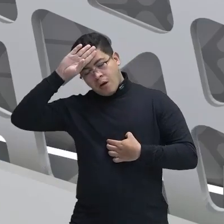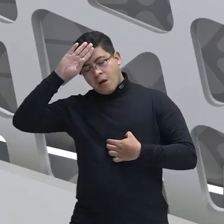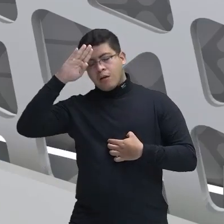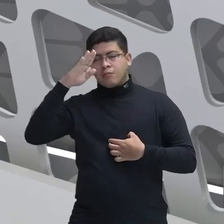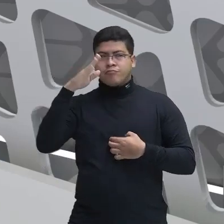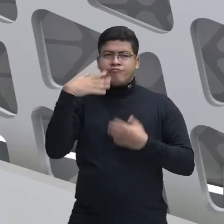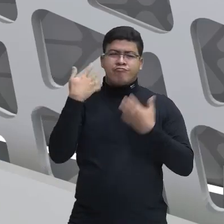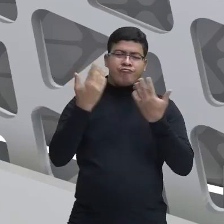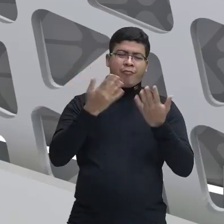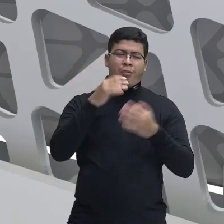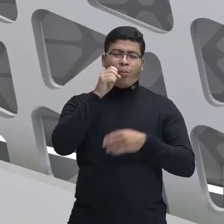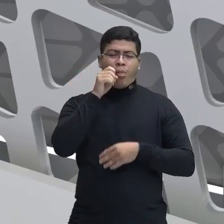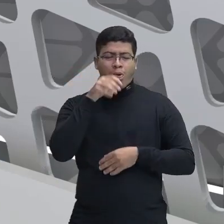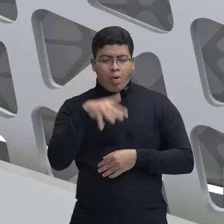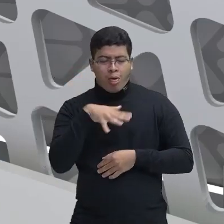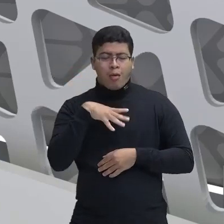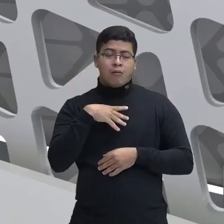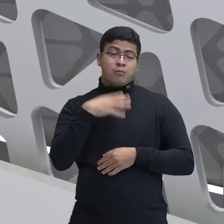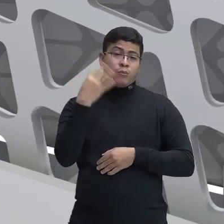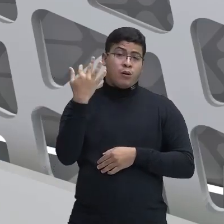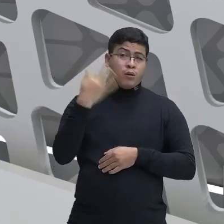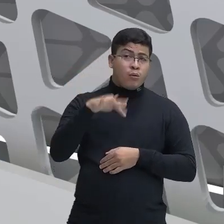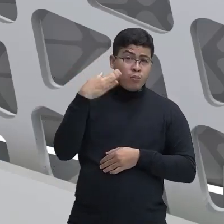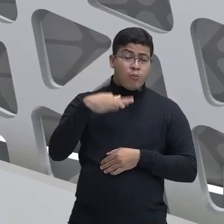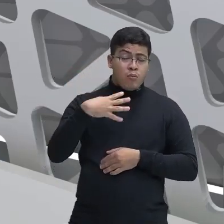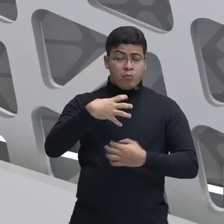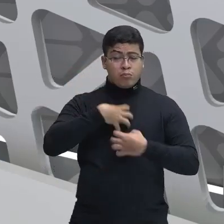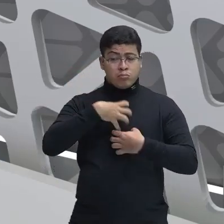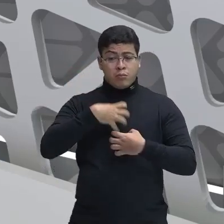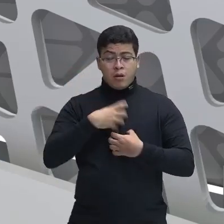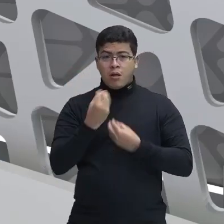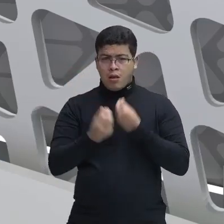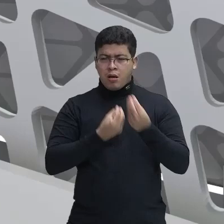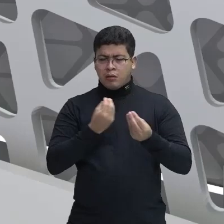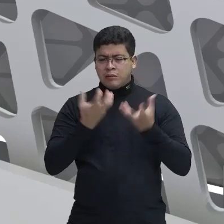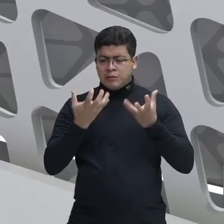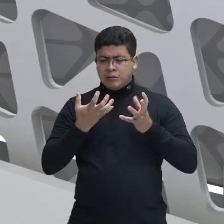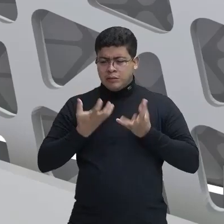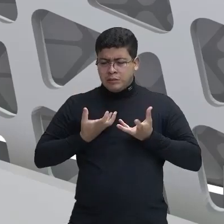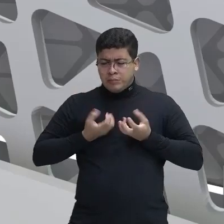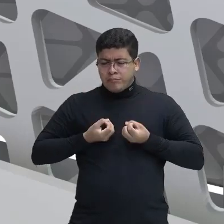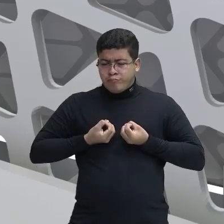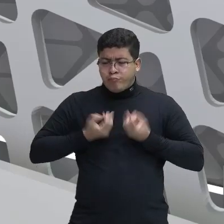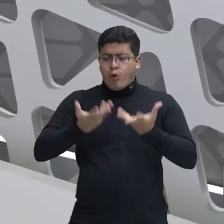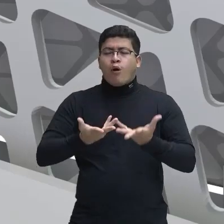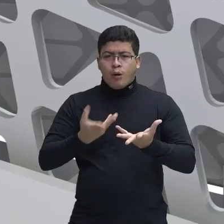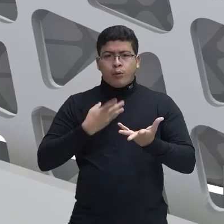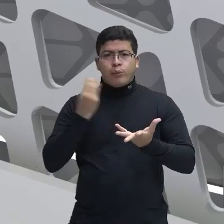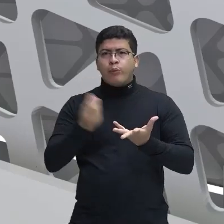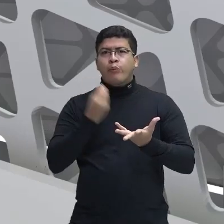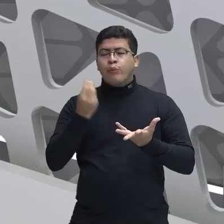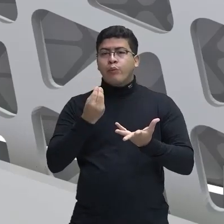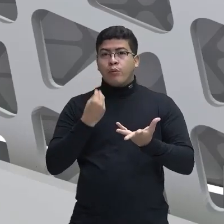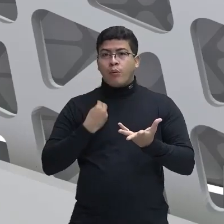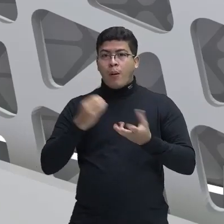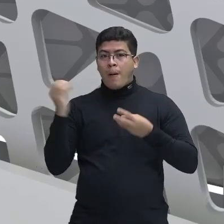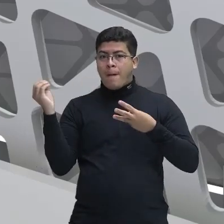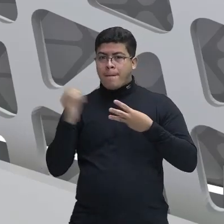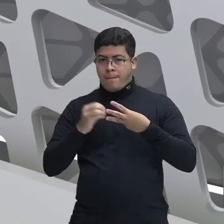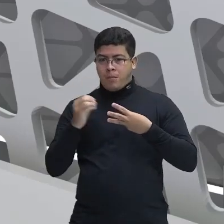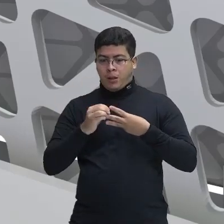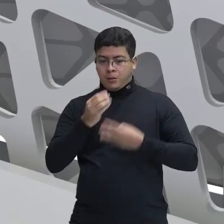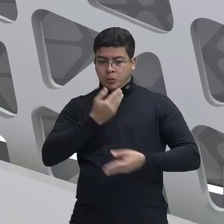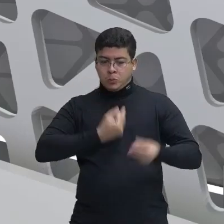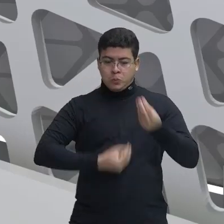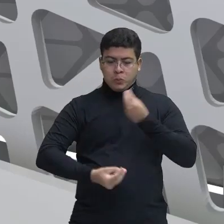mal-estar, uma dor, porque o nosso corpo ele quer falar que ele está ali tentando combater um agente